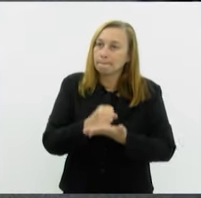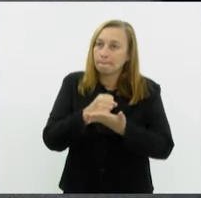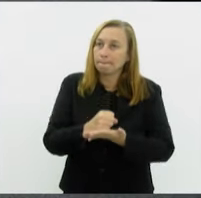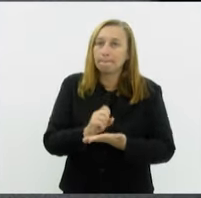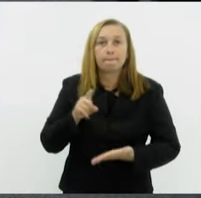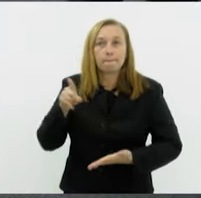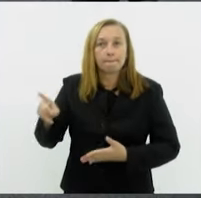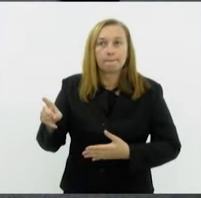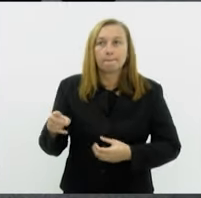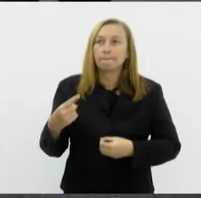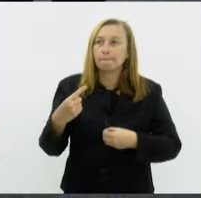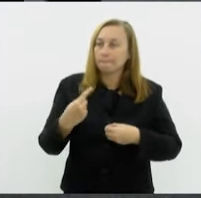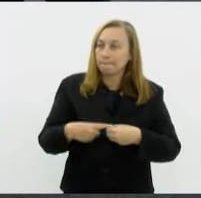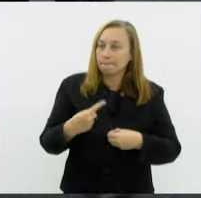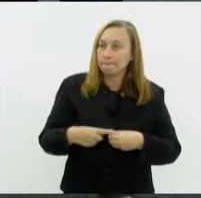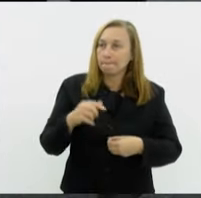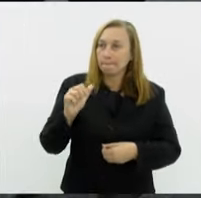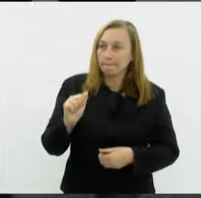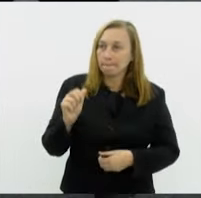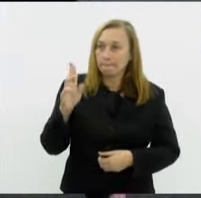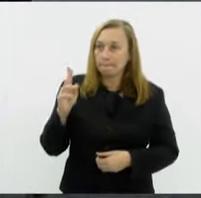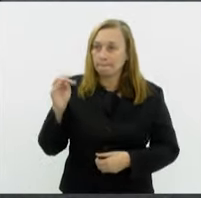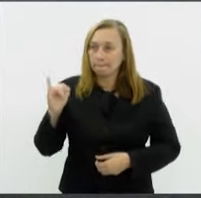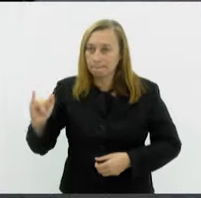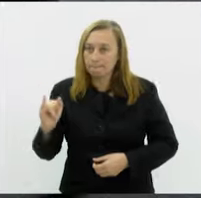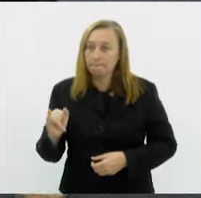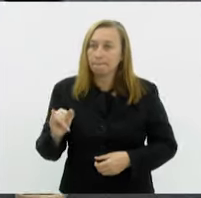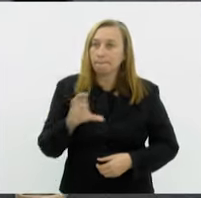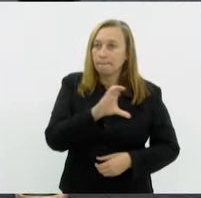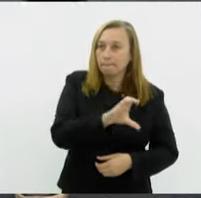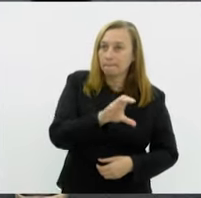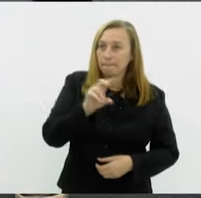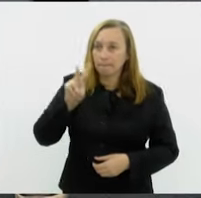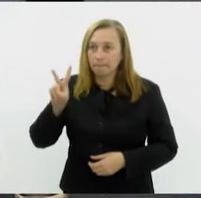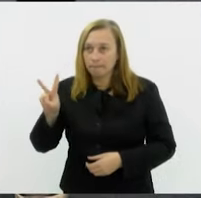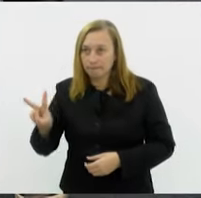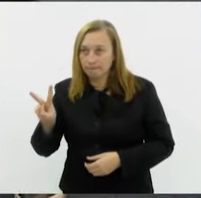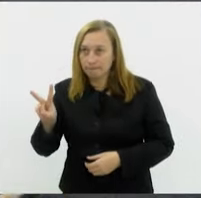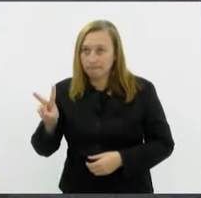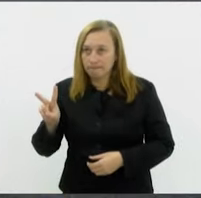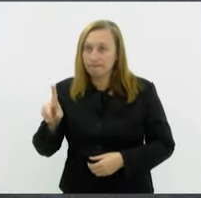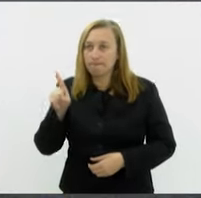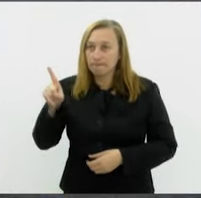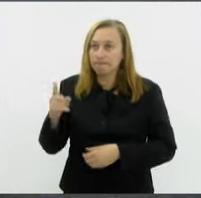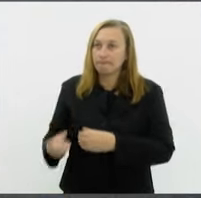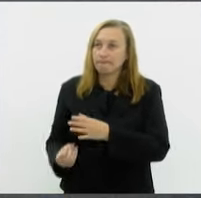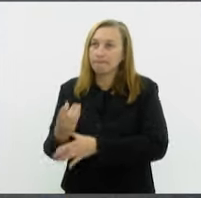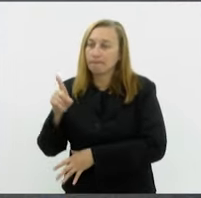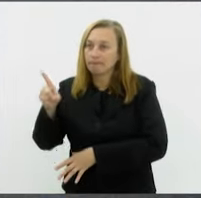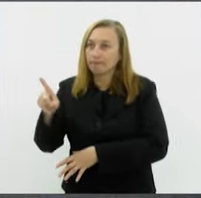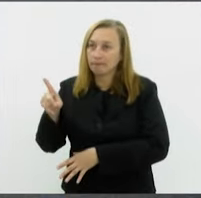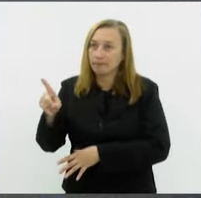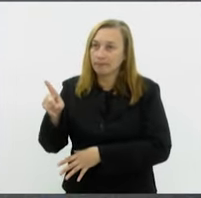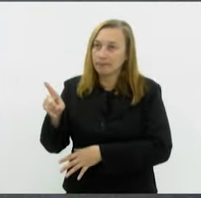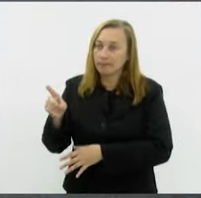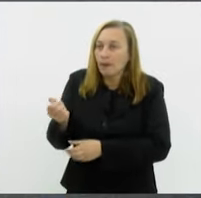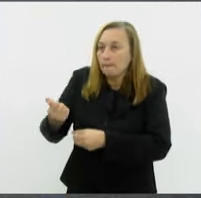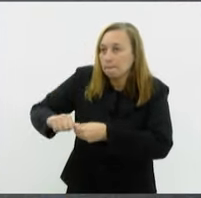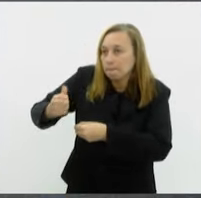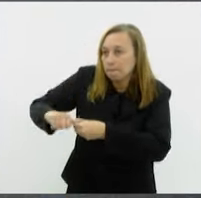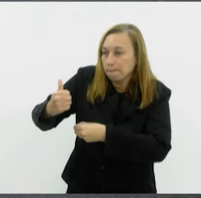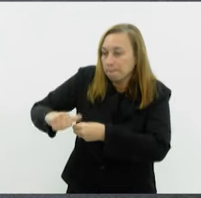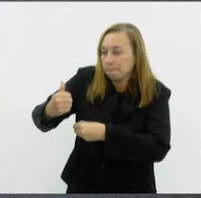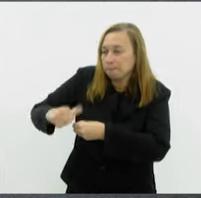no bairro de Auschwitz, que o Comando Vermelho tem tentado estabelecer uma boca de fumo dentro do bairro e, graças a Deus,